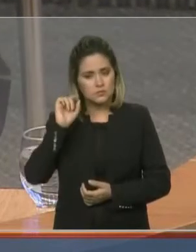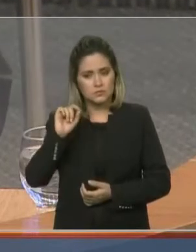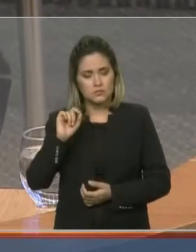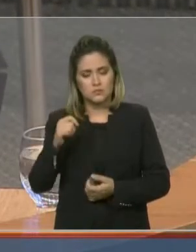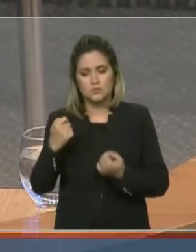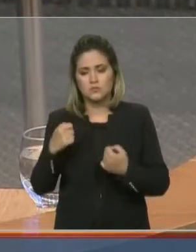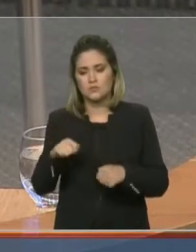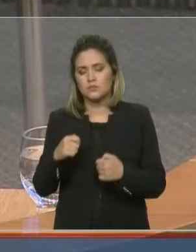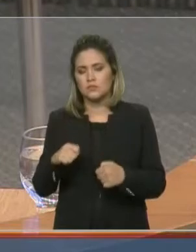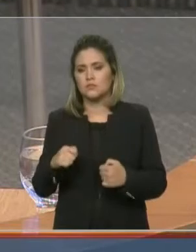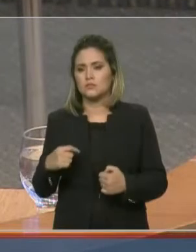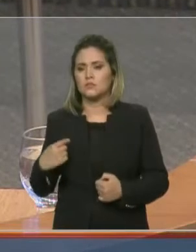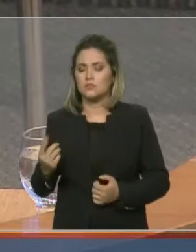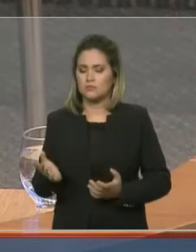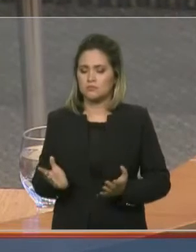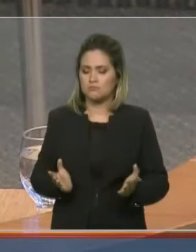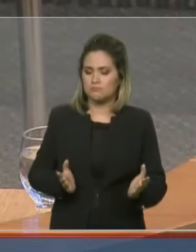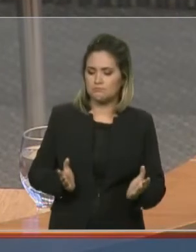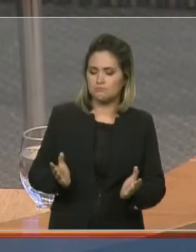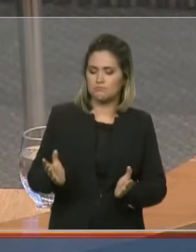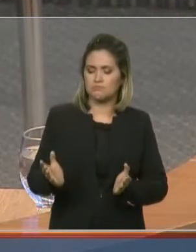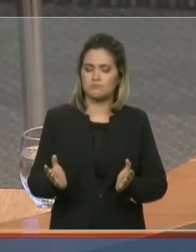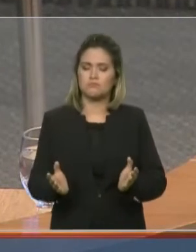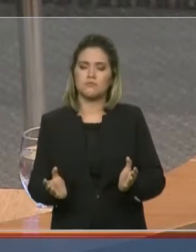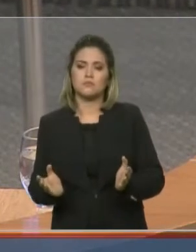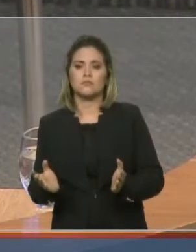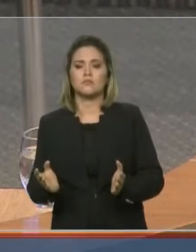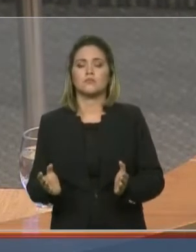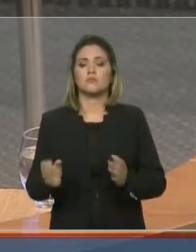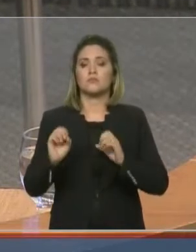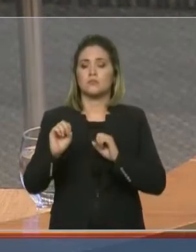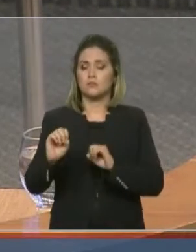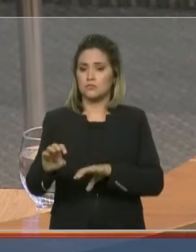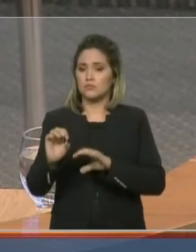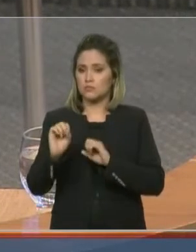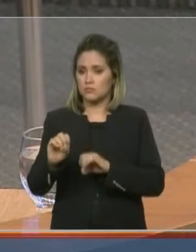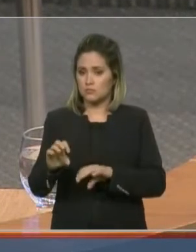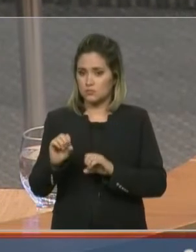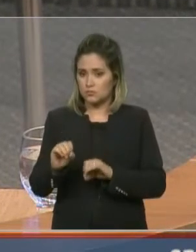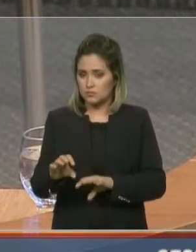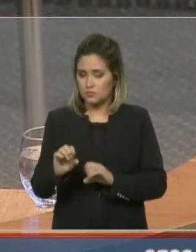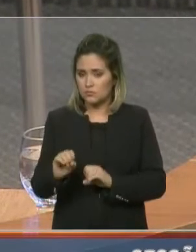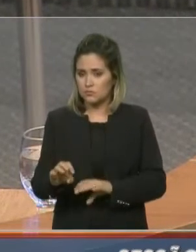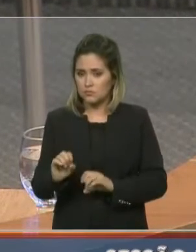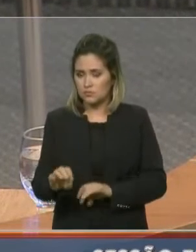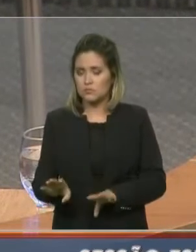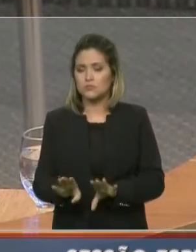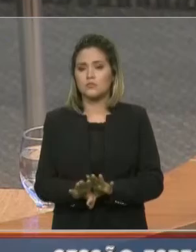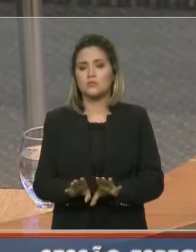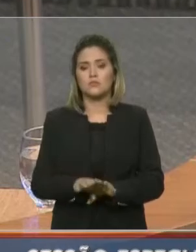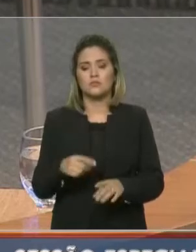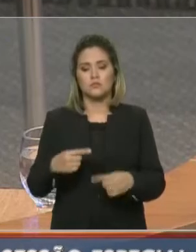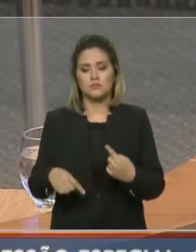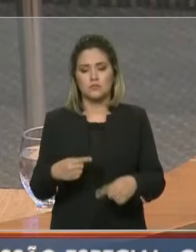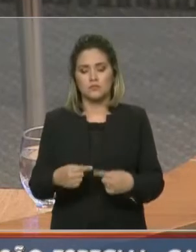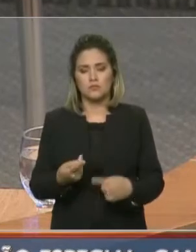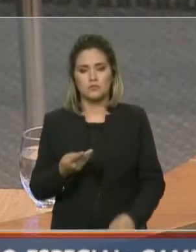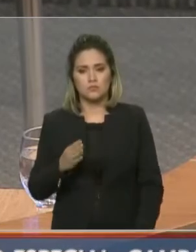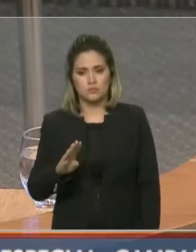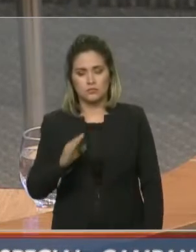caminhos para uma educação e uma participação nas políticas públicas. Por